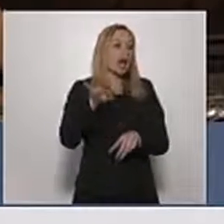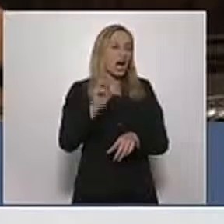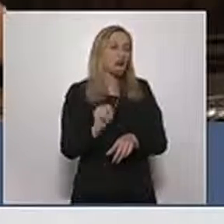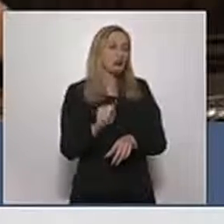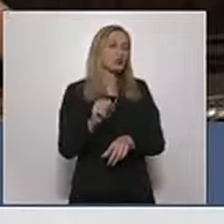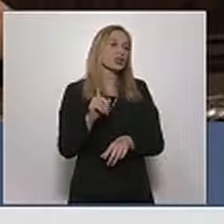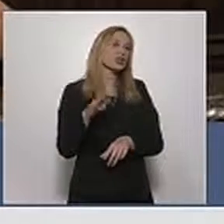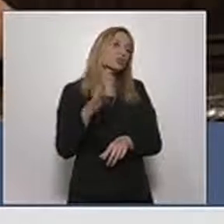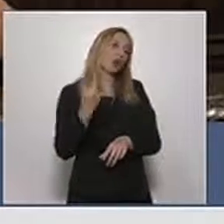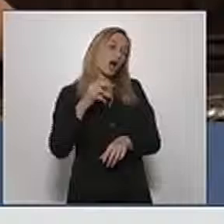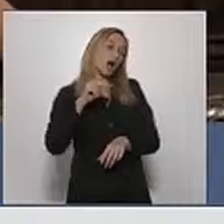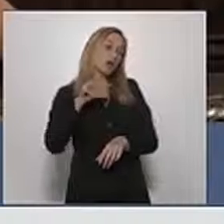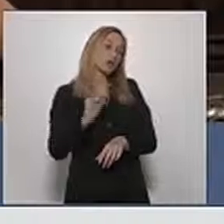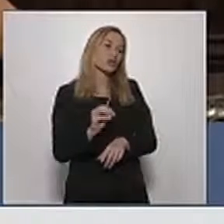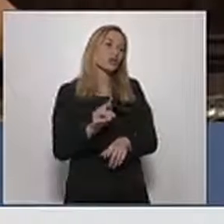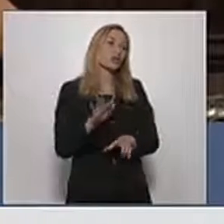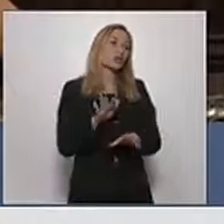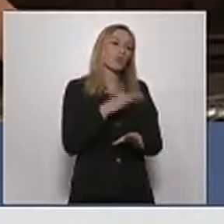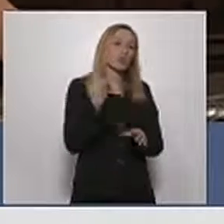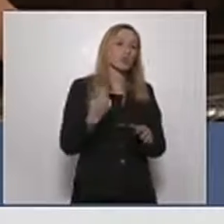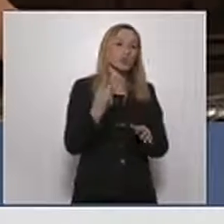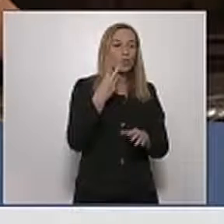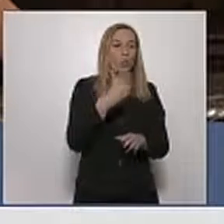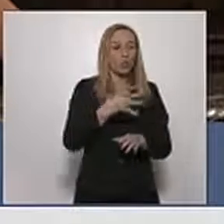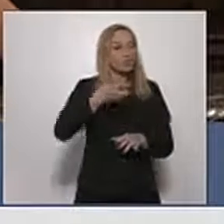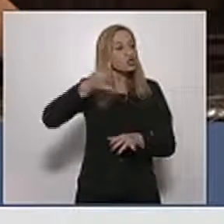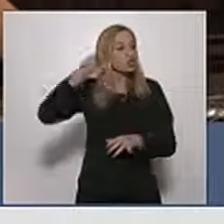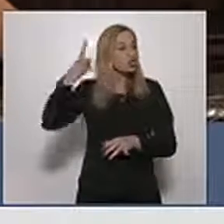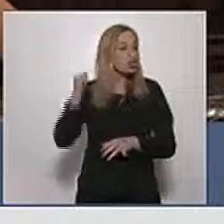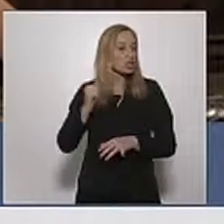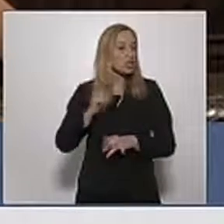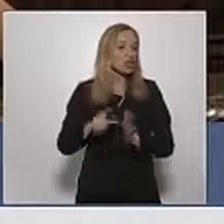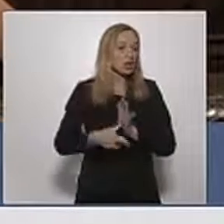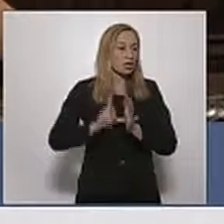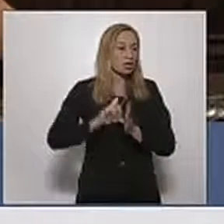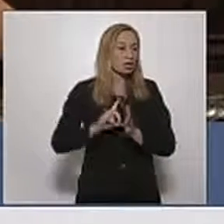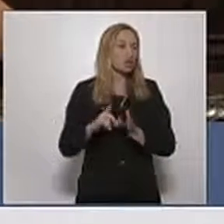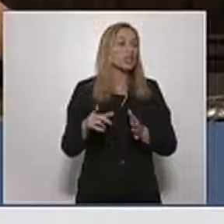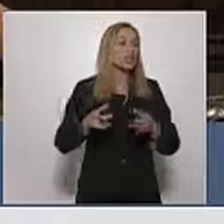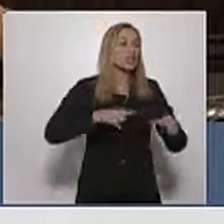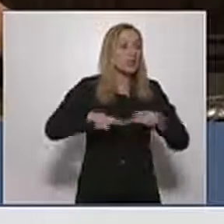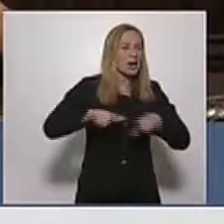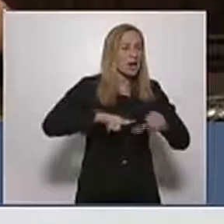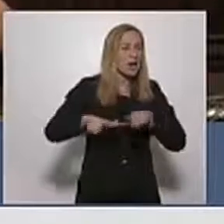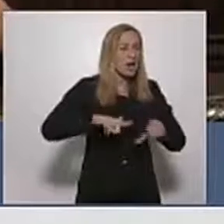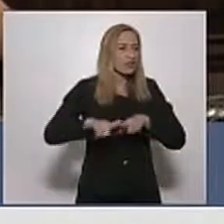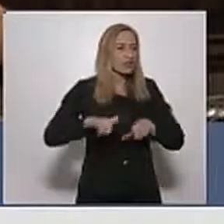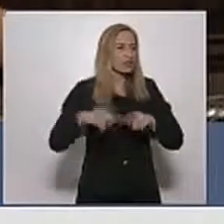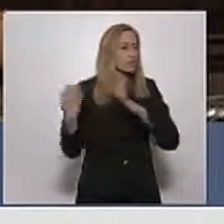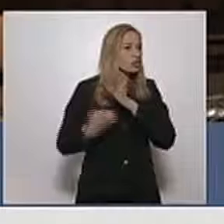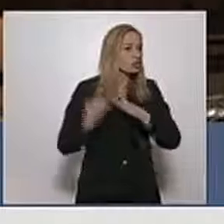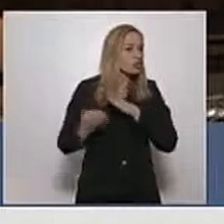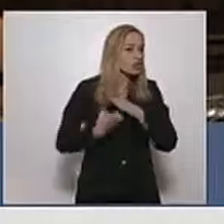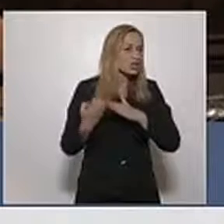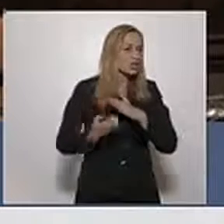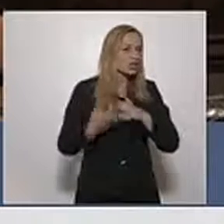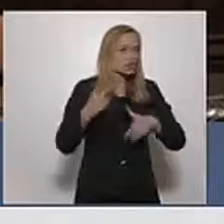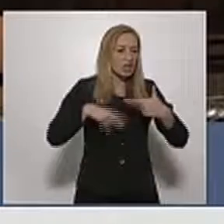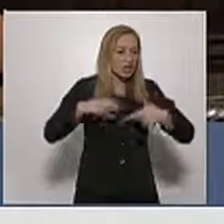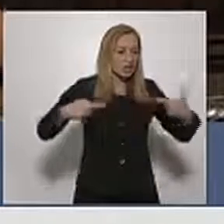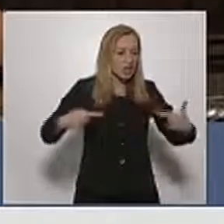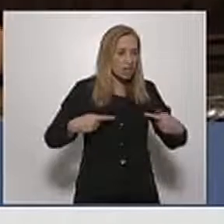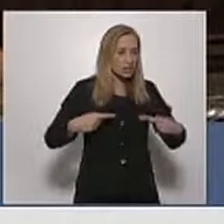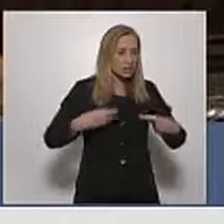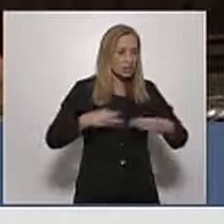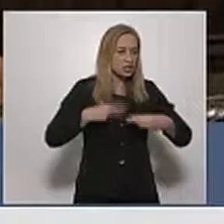foi morto 4 dias antes. O Carlos Eduardo, ele trabalhava numa empresa de reciclagem e